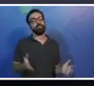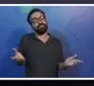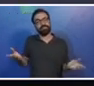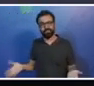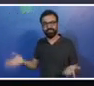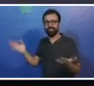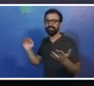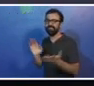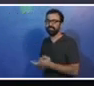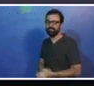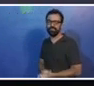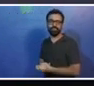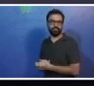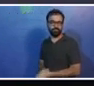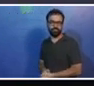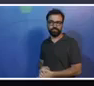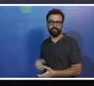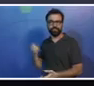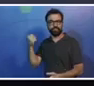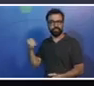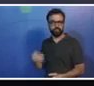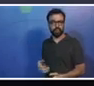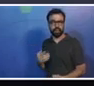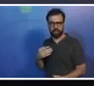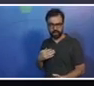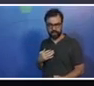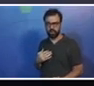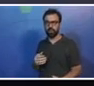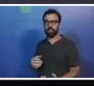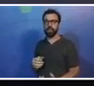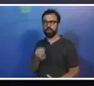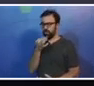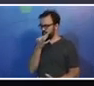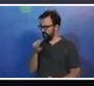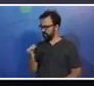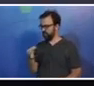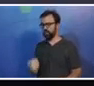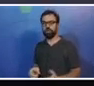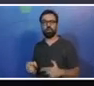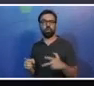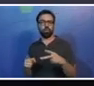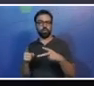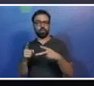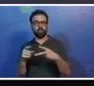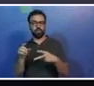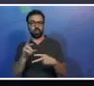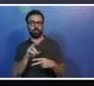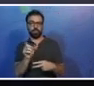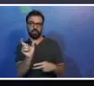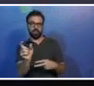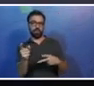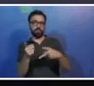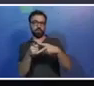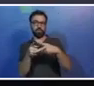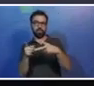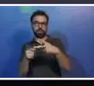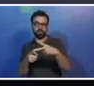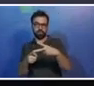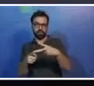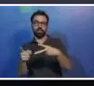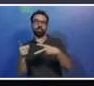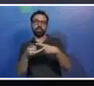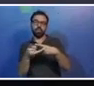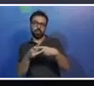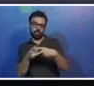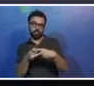Então o catedrático explicou. Acredito que a expressão pode significar duas coisas diferentes. Se o colega